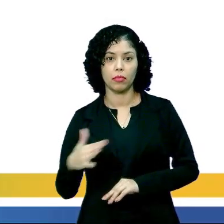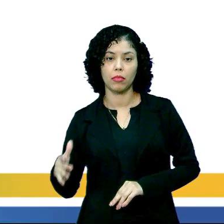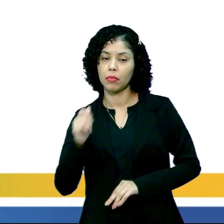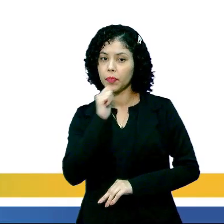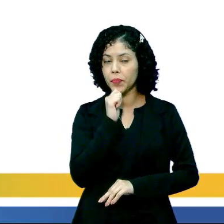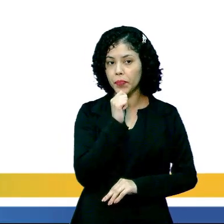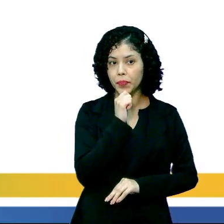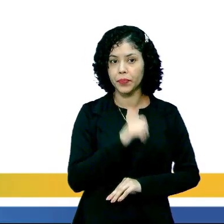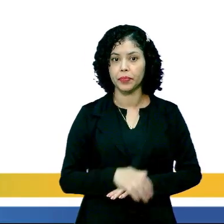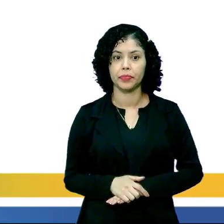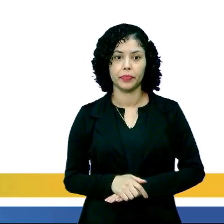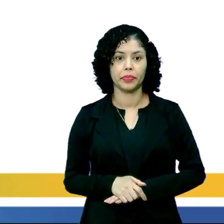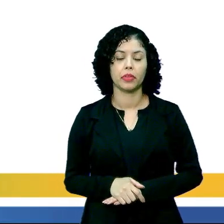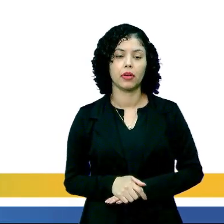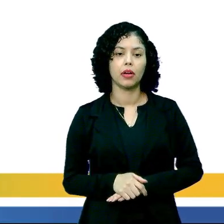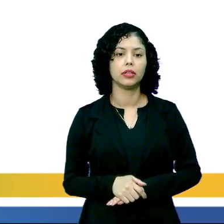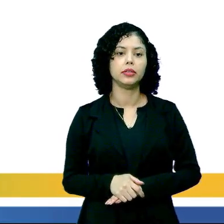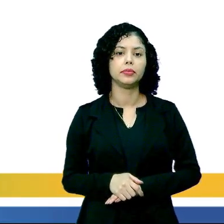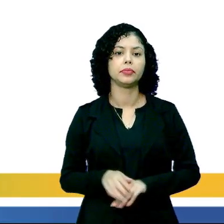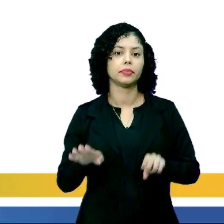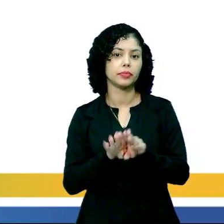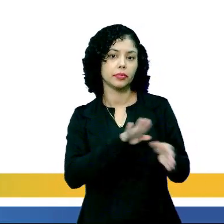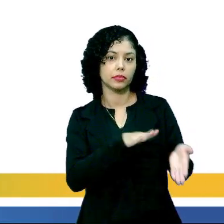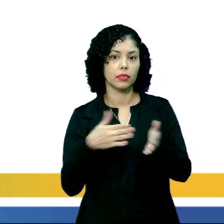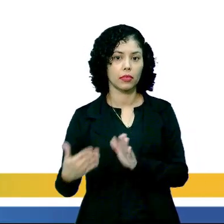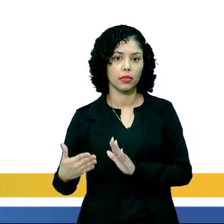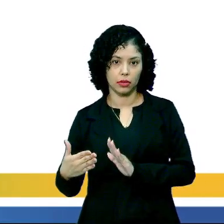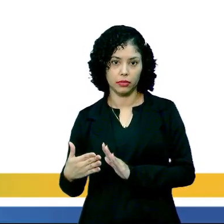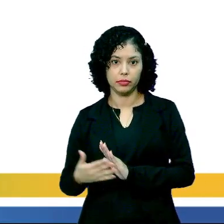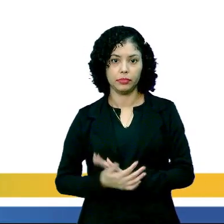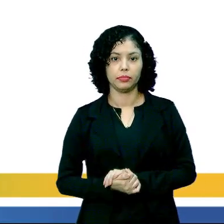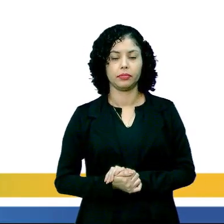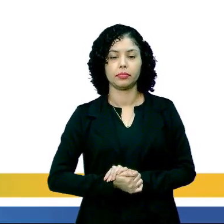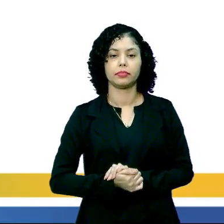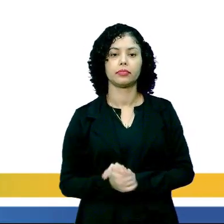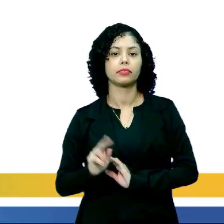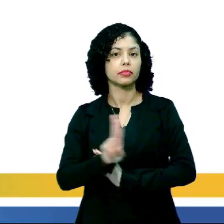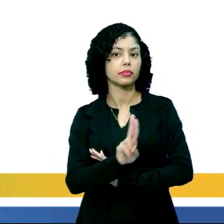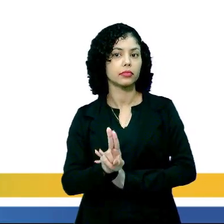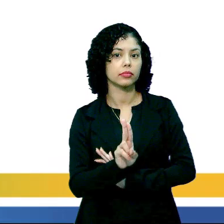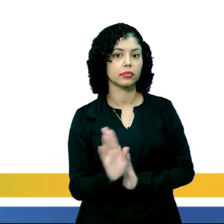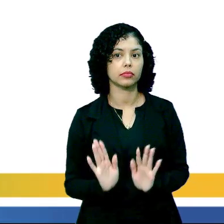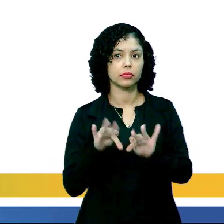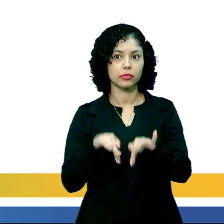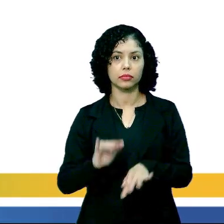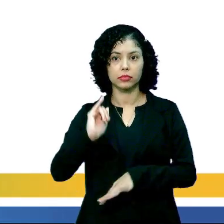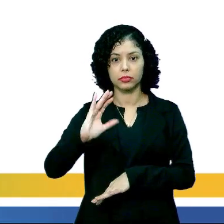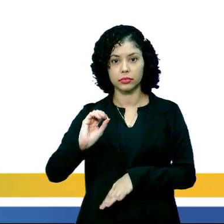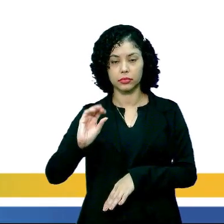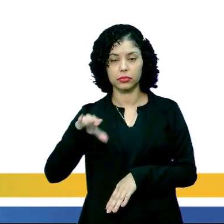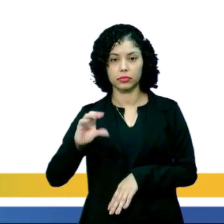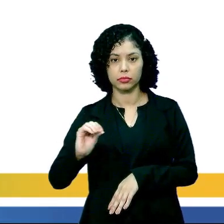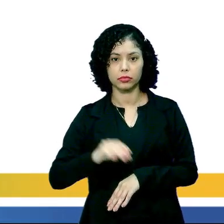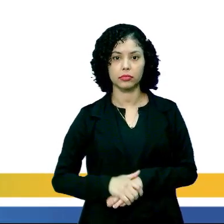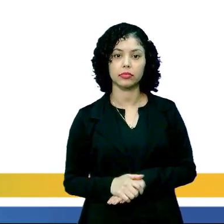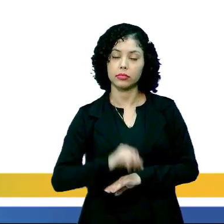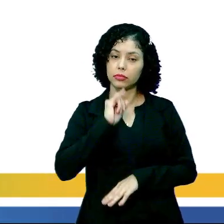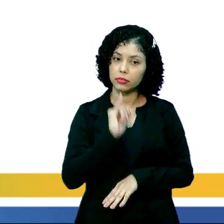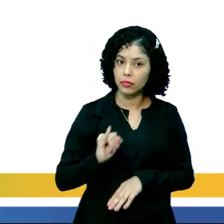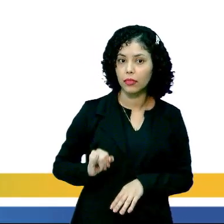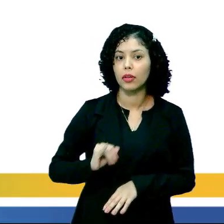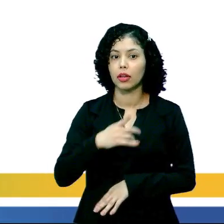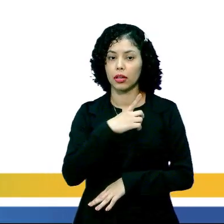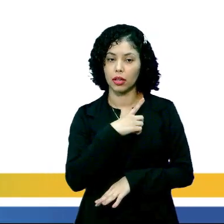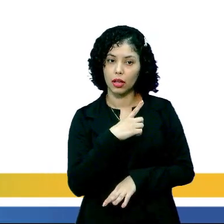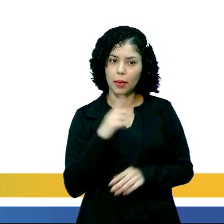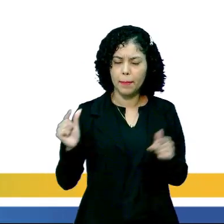eu coloco ali uma hclo eu passo a ter um Oxi ácido Então vou usar as terminações rico e uso também se esse cara